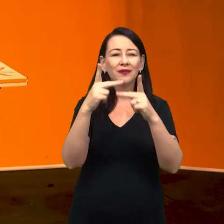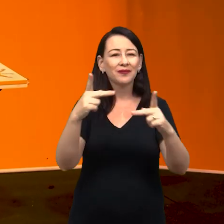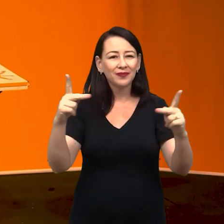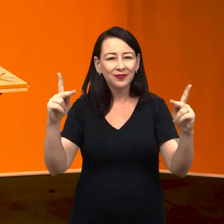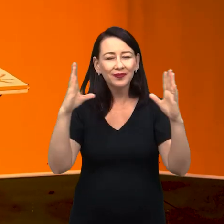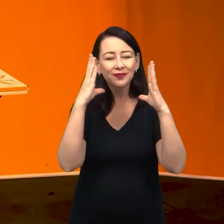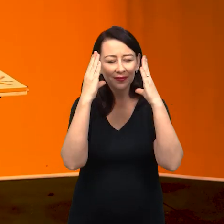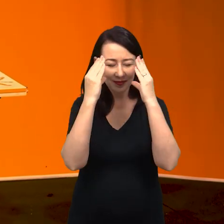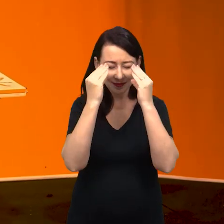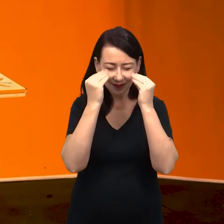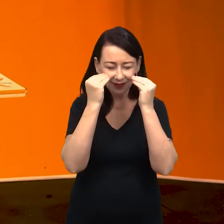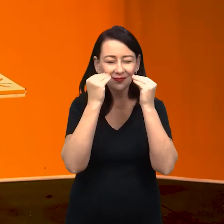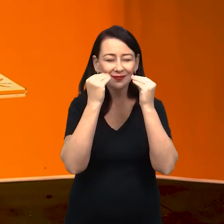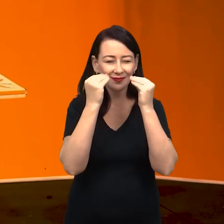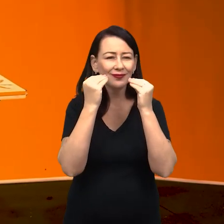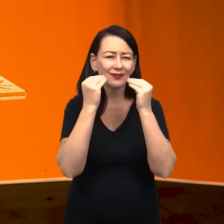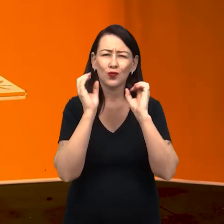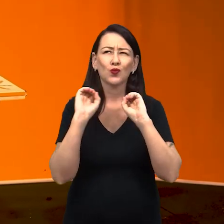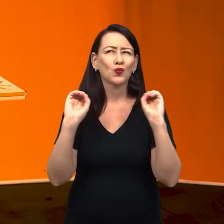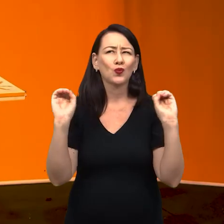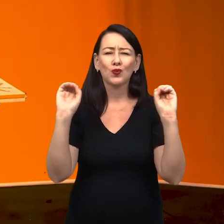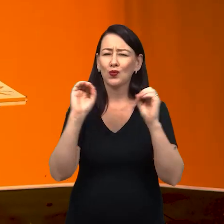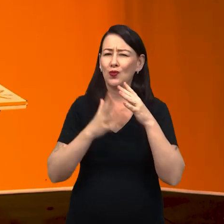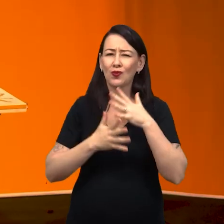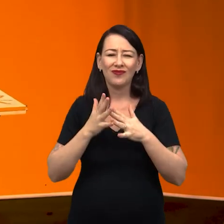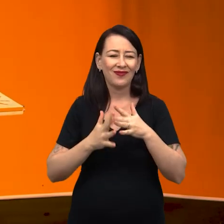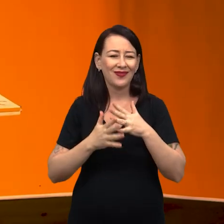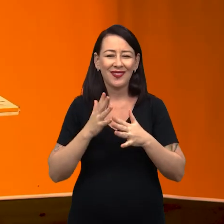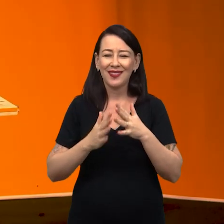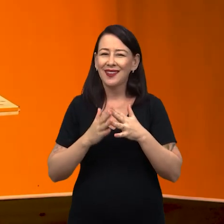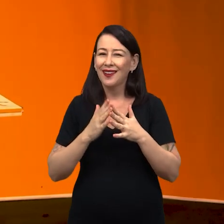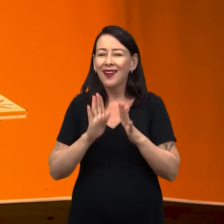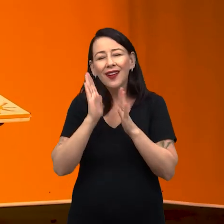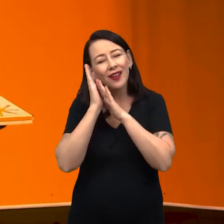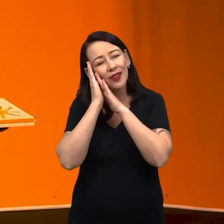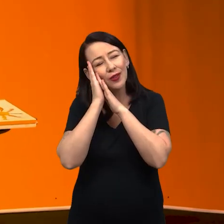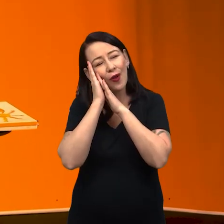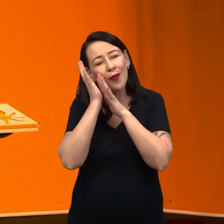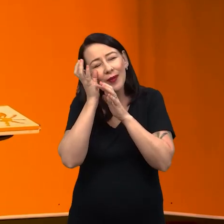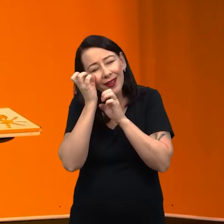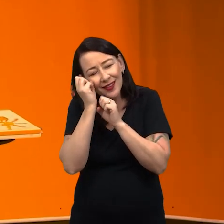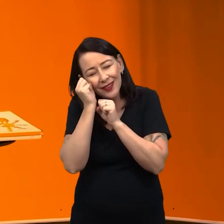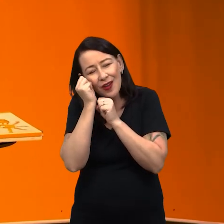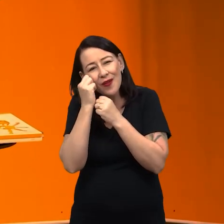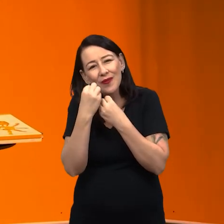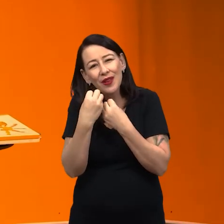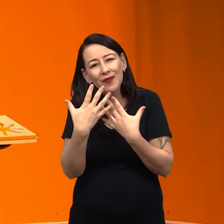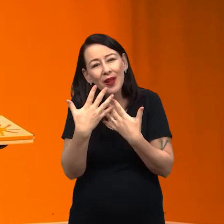olhos. Nada pode impedir que bebê durma bem,